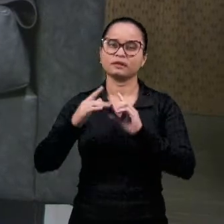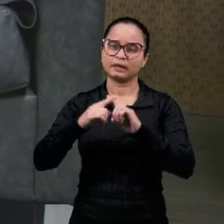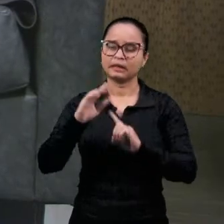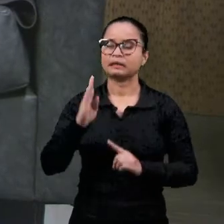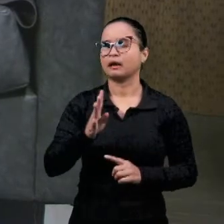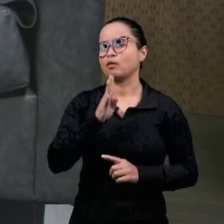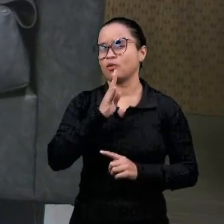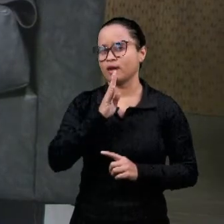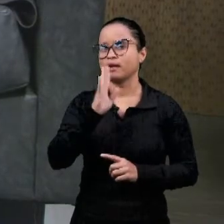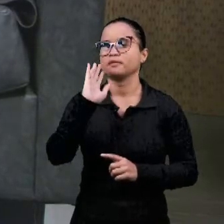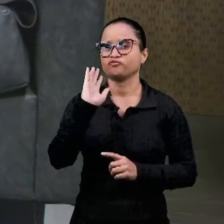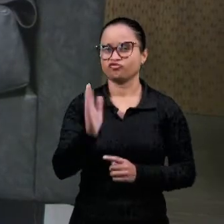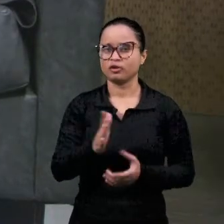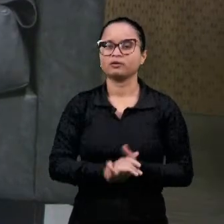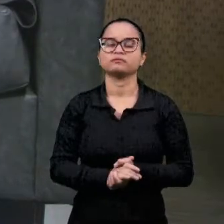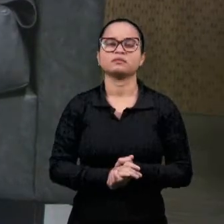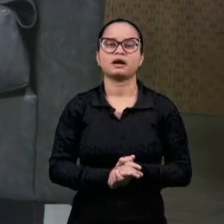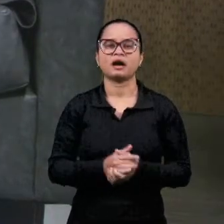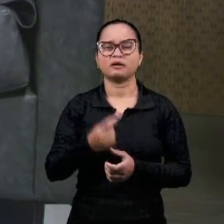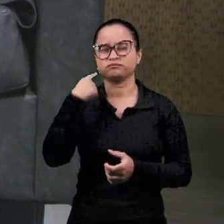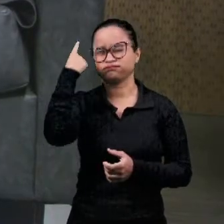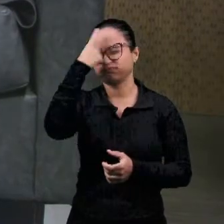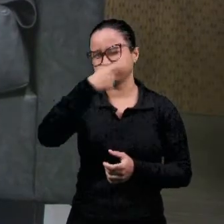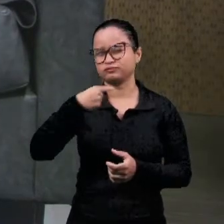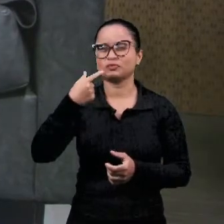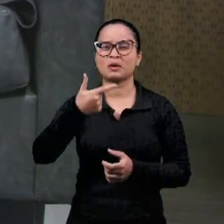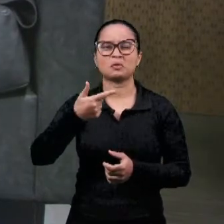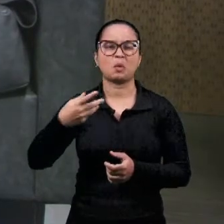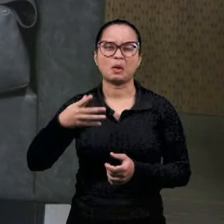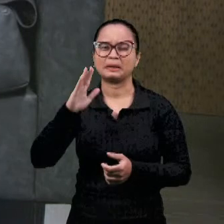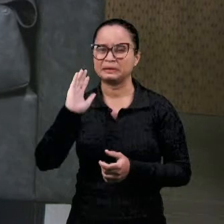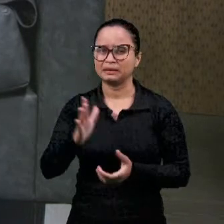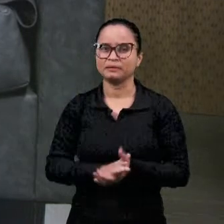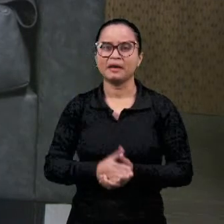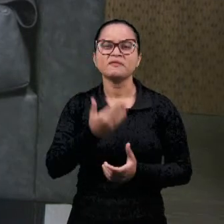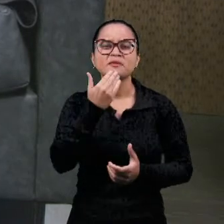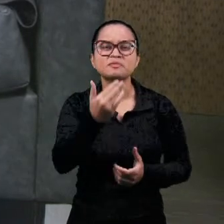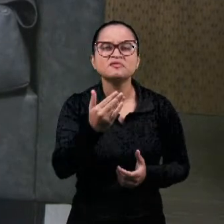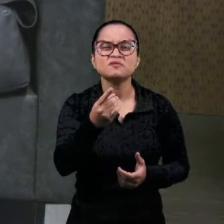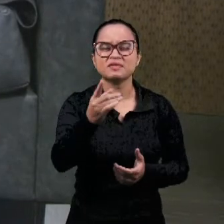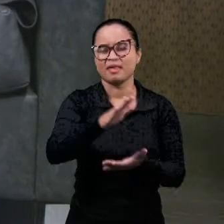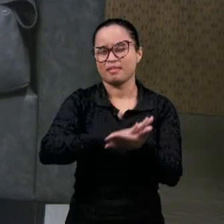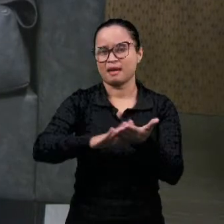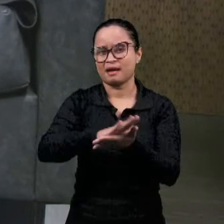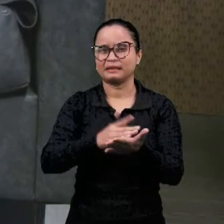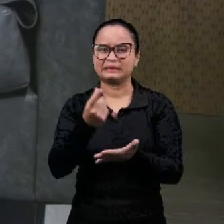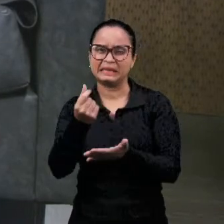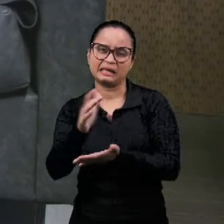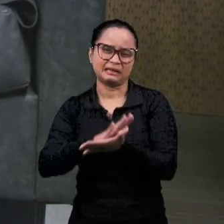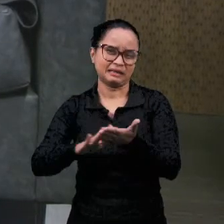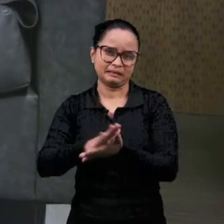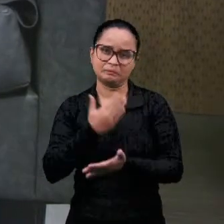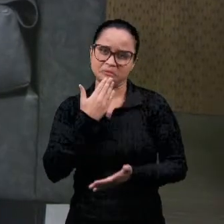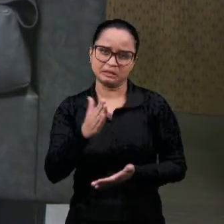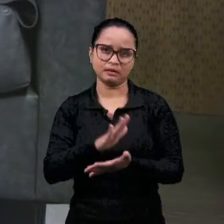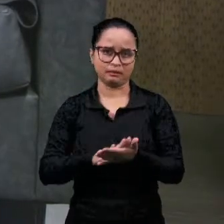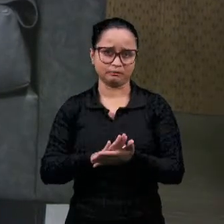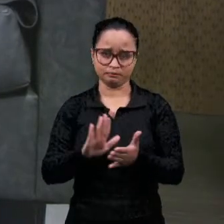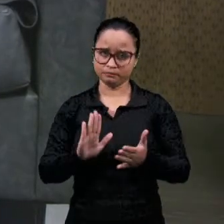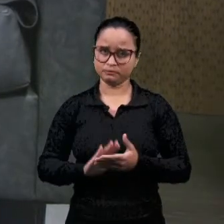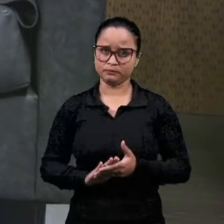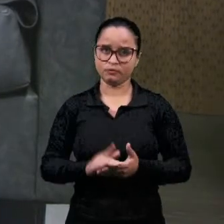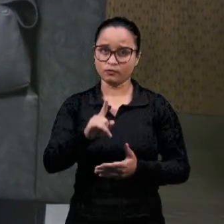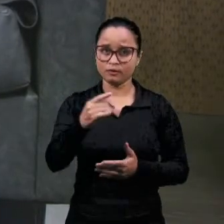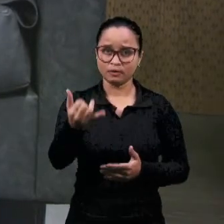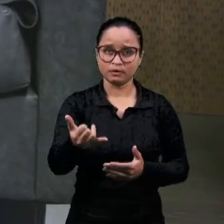horas por dia, a ligação é gratuita, ninguém vai te pedir nada, ninguém vai pedir nenhuma contribuição para você. Você vai ligar, você